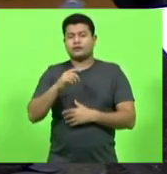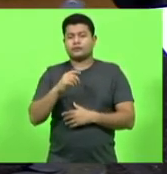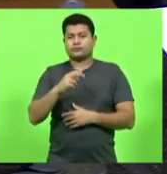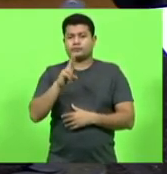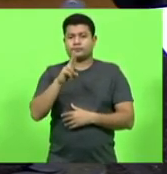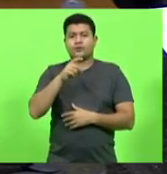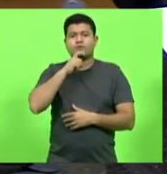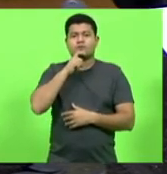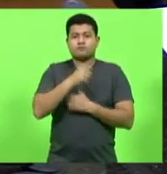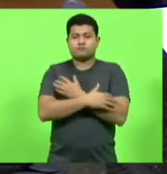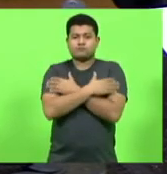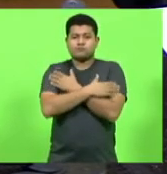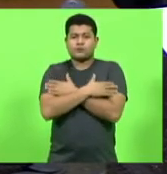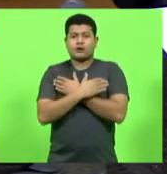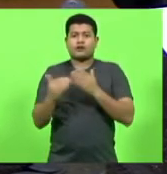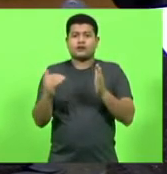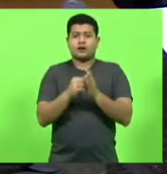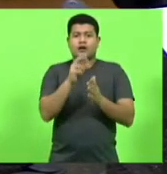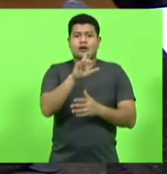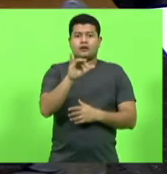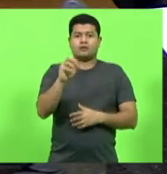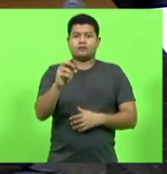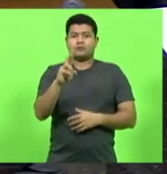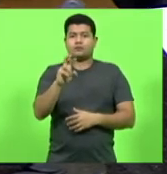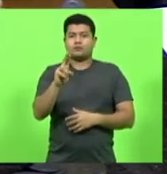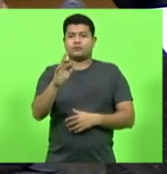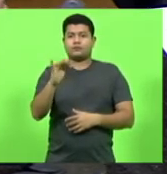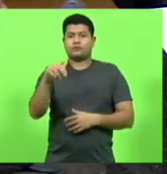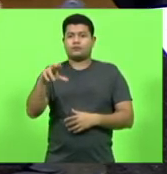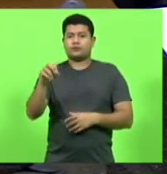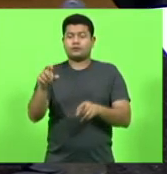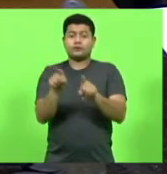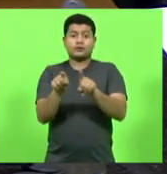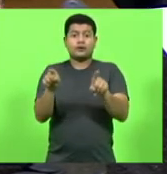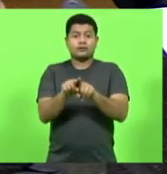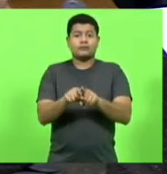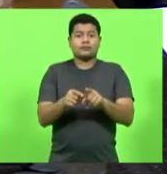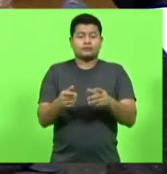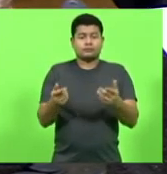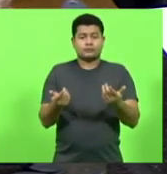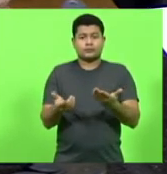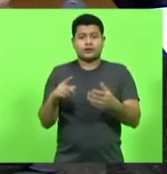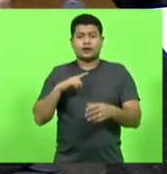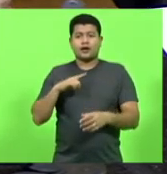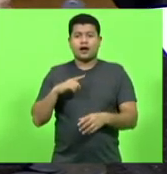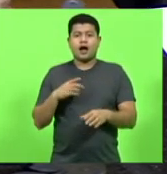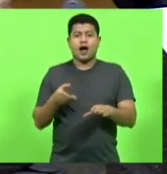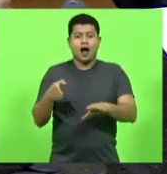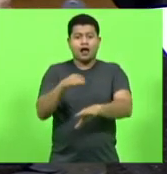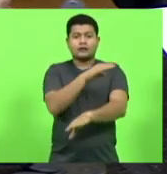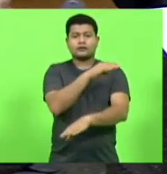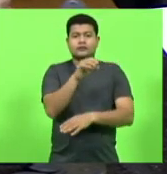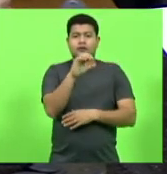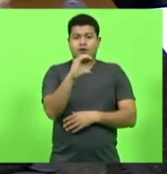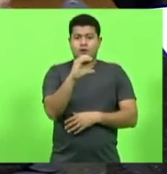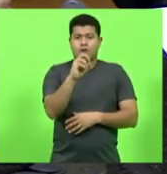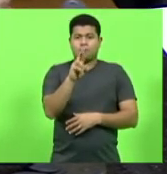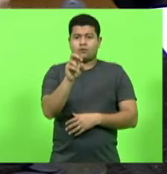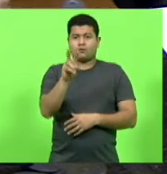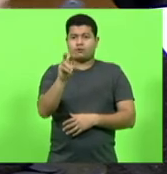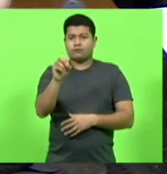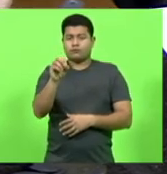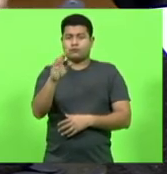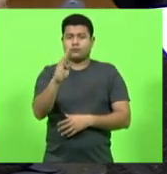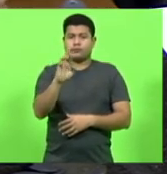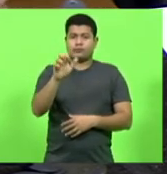temos a Serra do Corvo Branco, que tenho hoje uma grande felicidade, no dia de ontem, ter participado do evento onde o governo anuncia